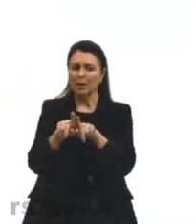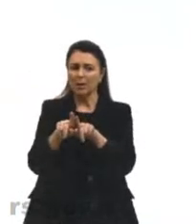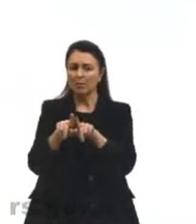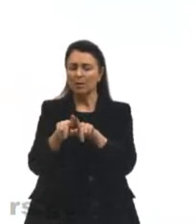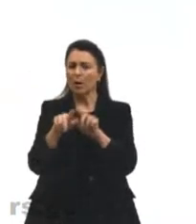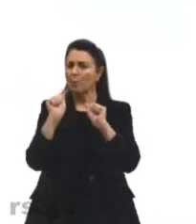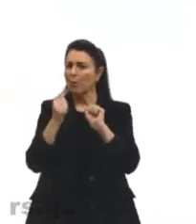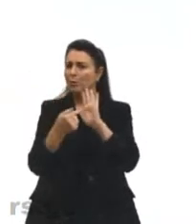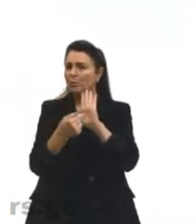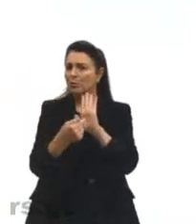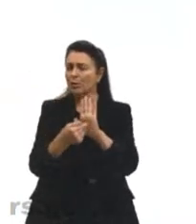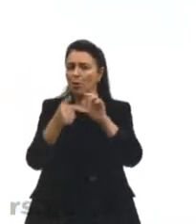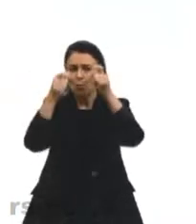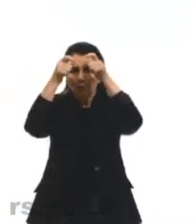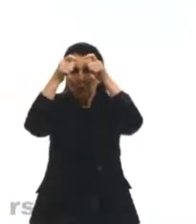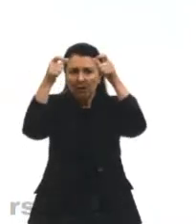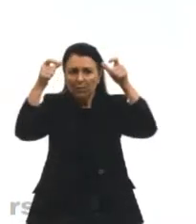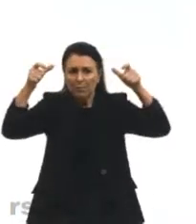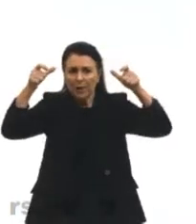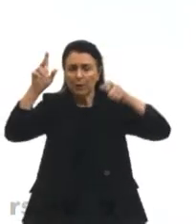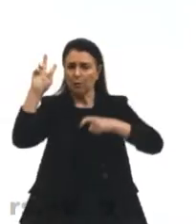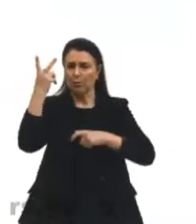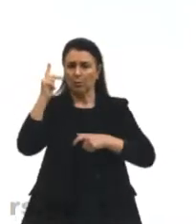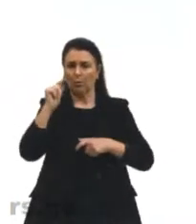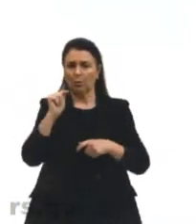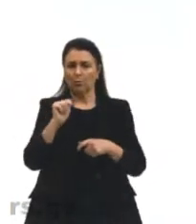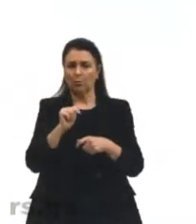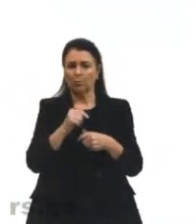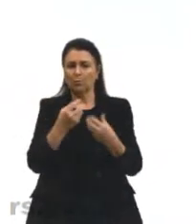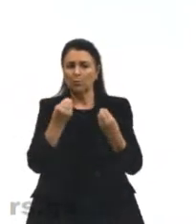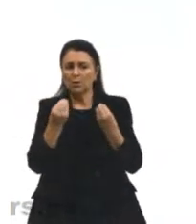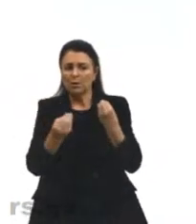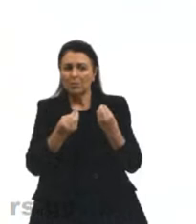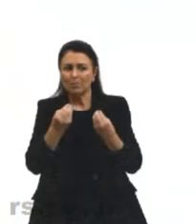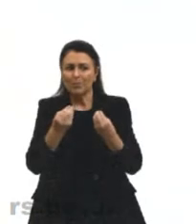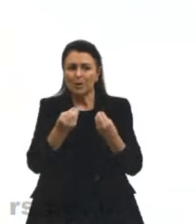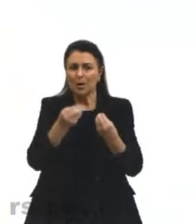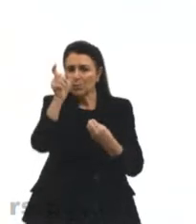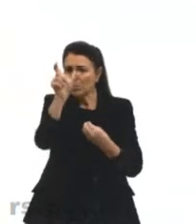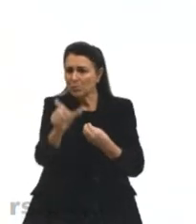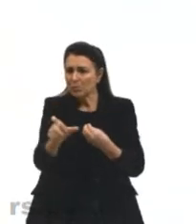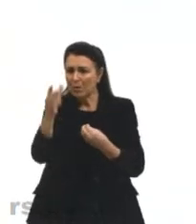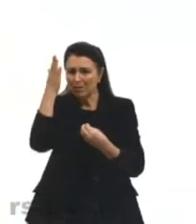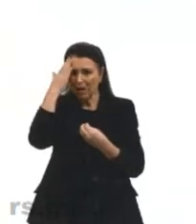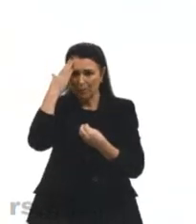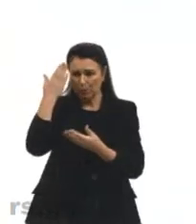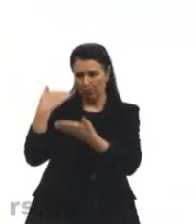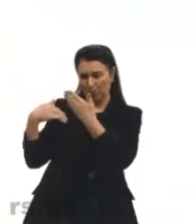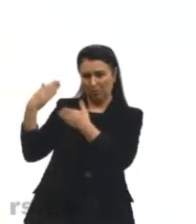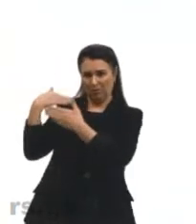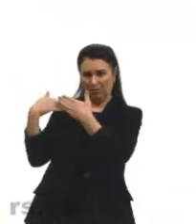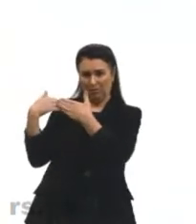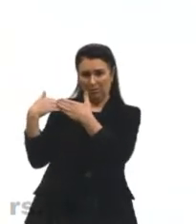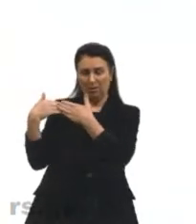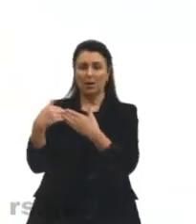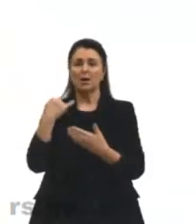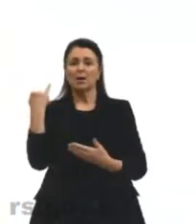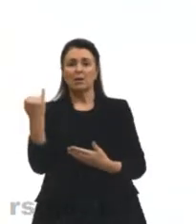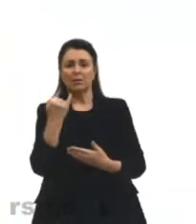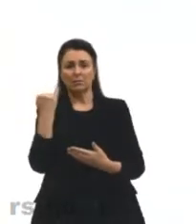conhecimento histórico ao que cê sabe sobre esse passado e importante a gente tem mente